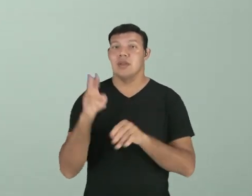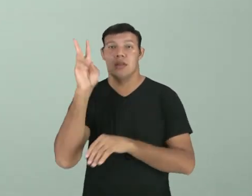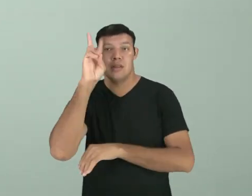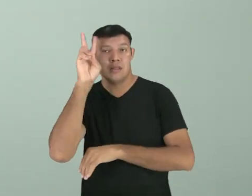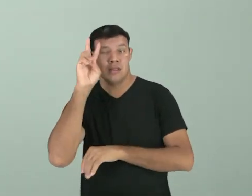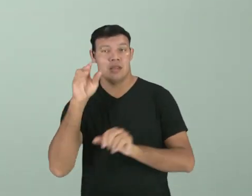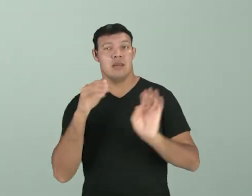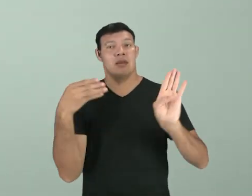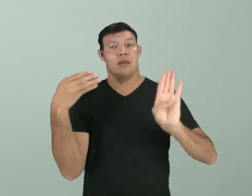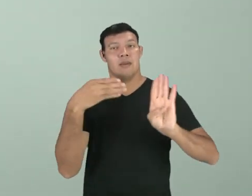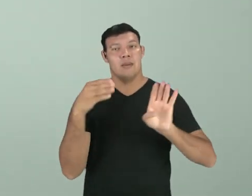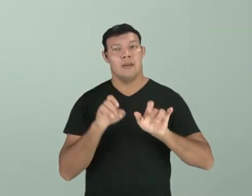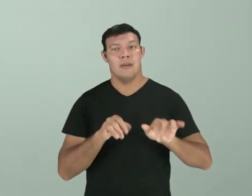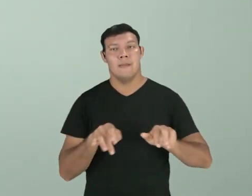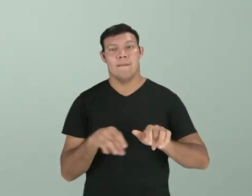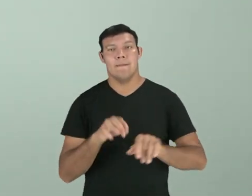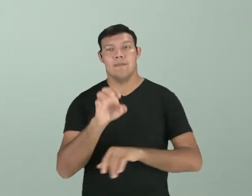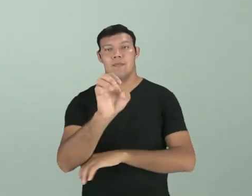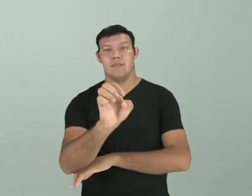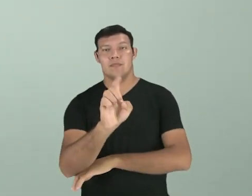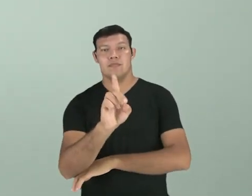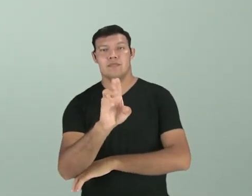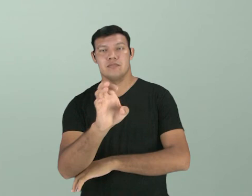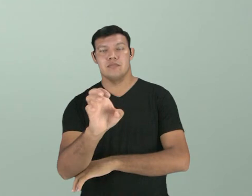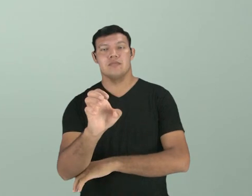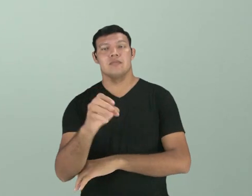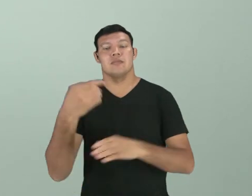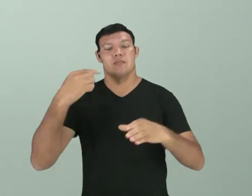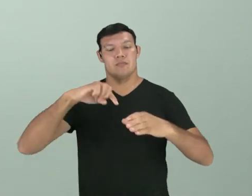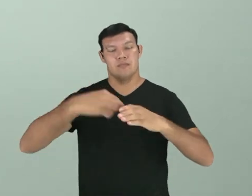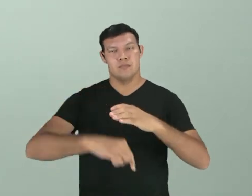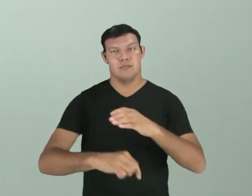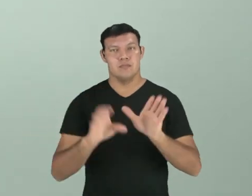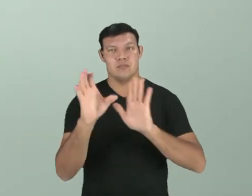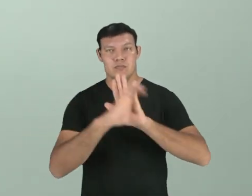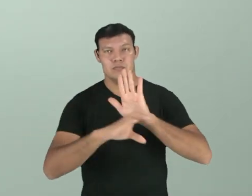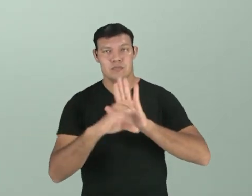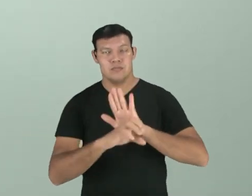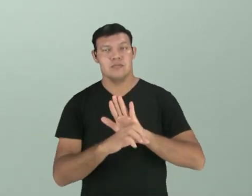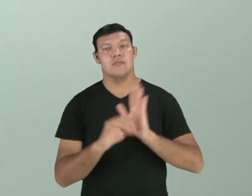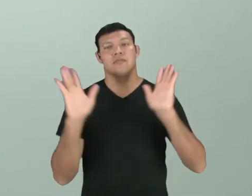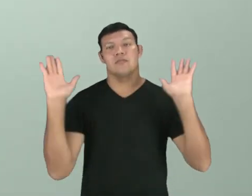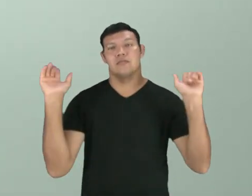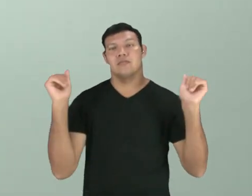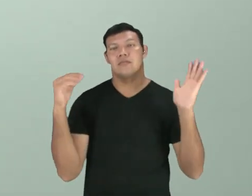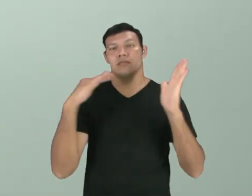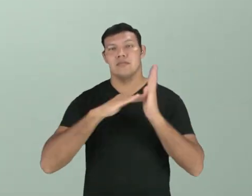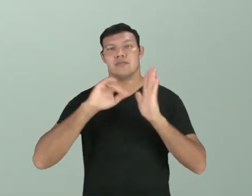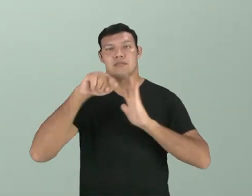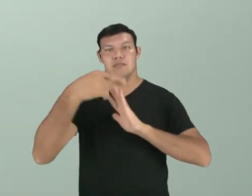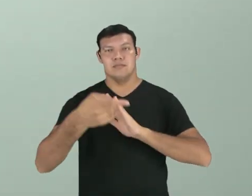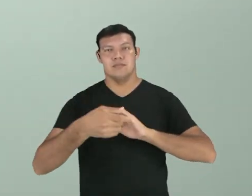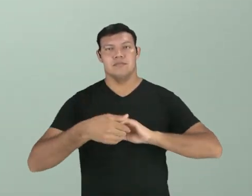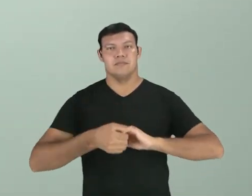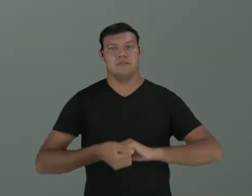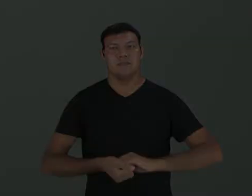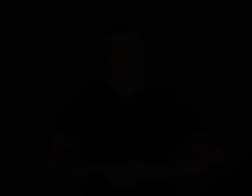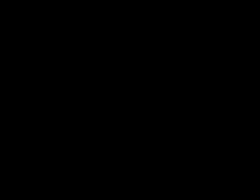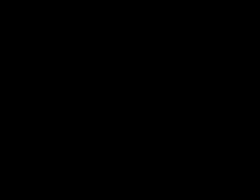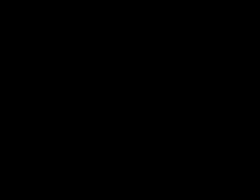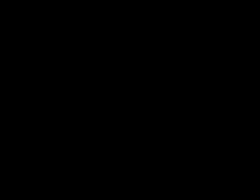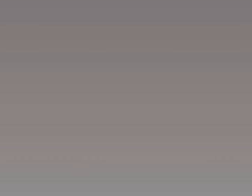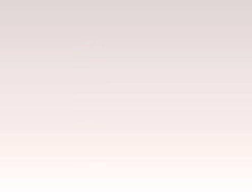esqueçam de acessar a plataforma e duplo para saber mais ok Bye bye tchau tchau e até nossa próxima aula